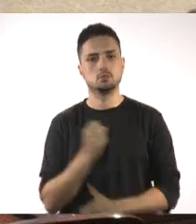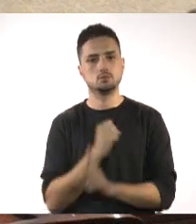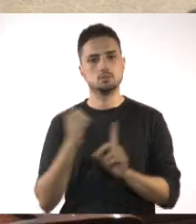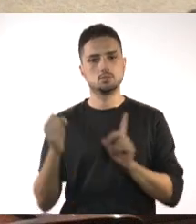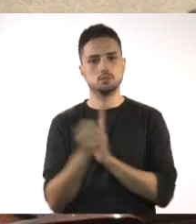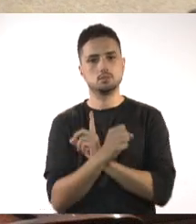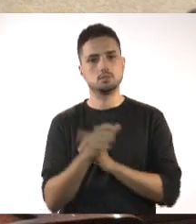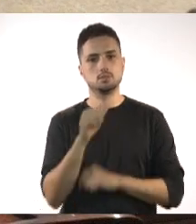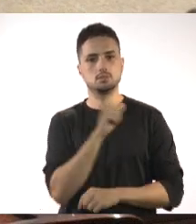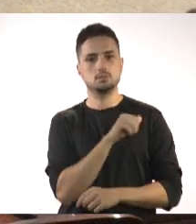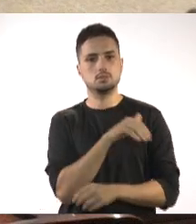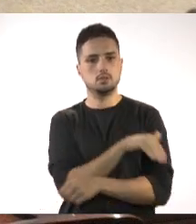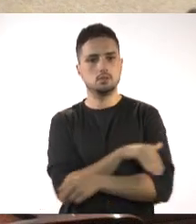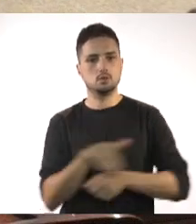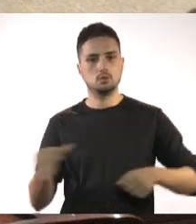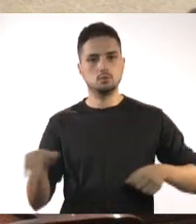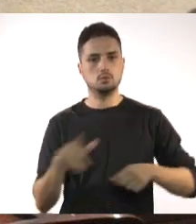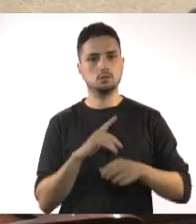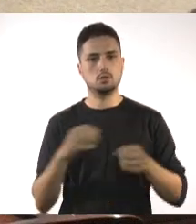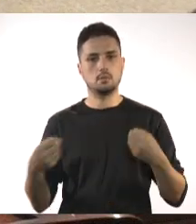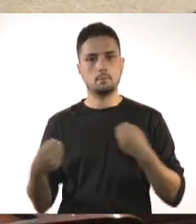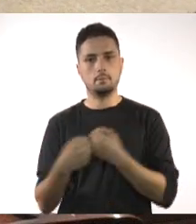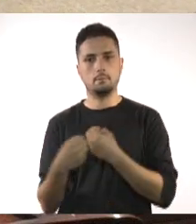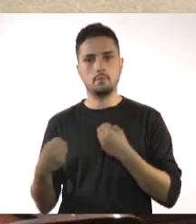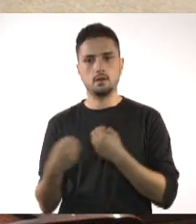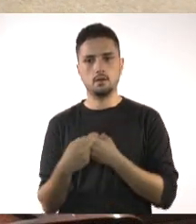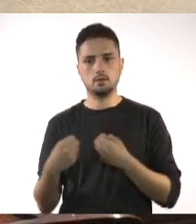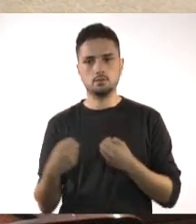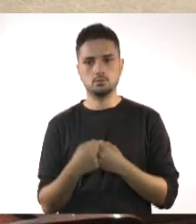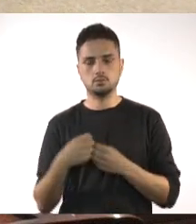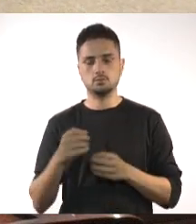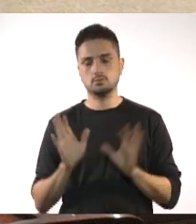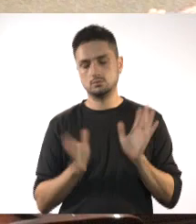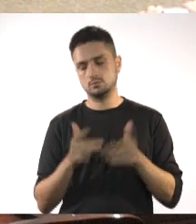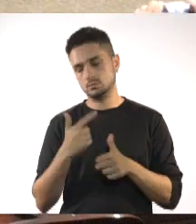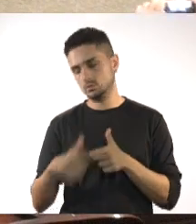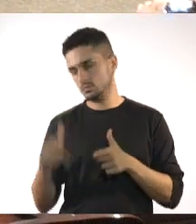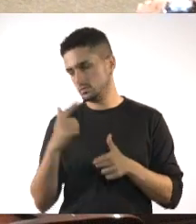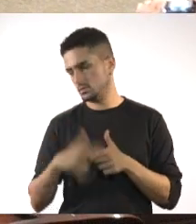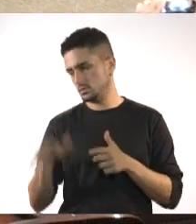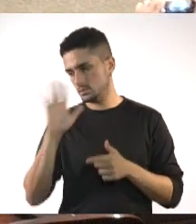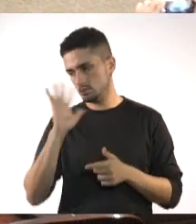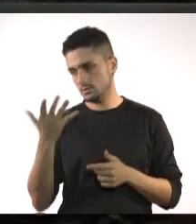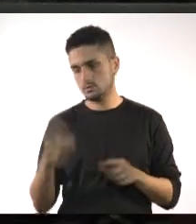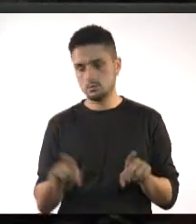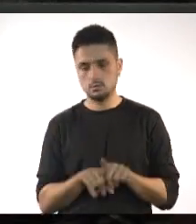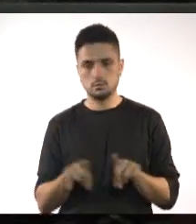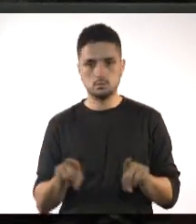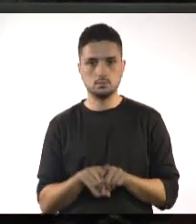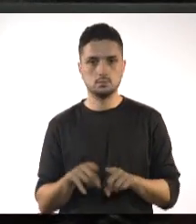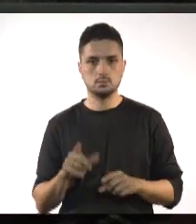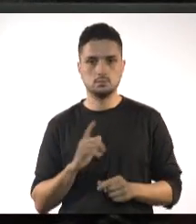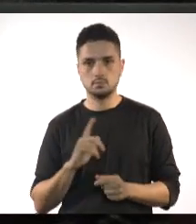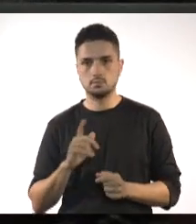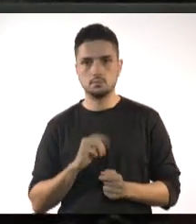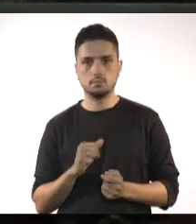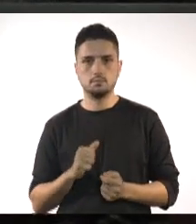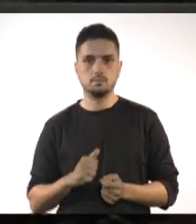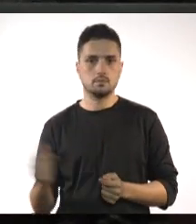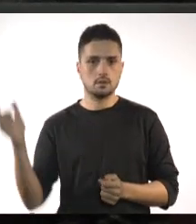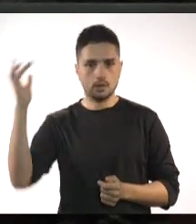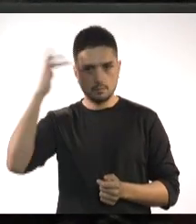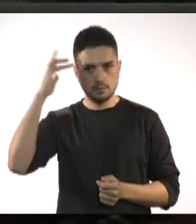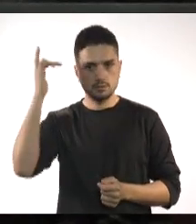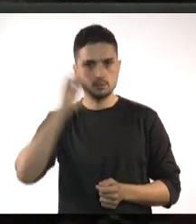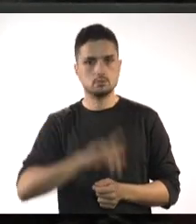rua, próximas dos reais problemas que nós enfrentamos e próximas das instâncias que têm capacidade institucional de